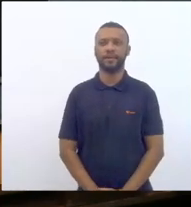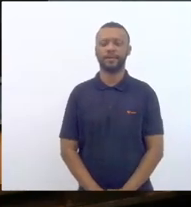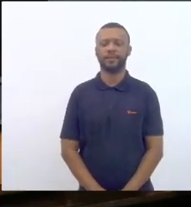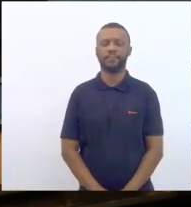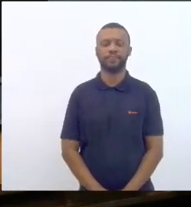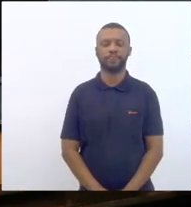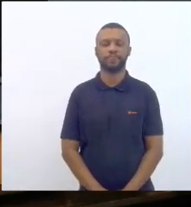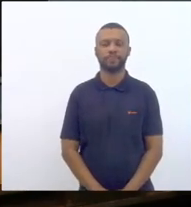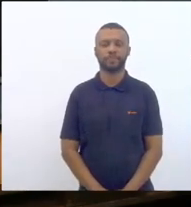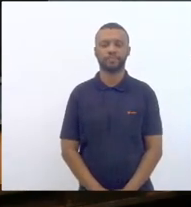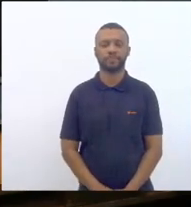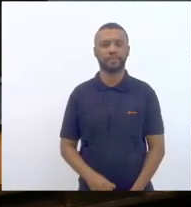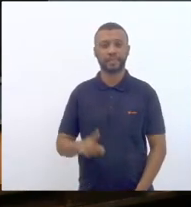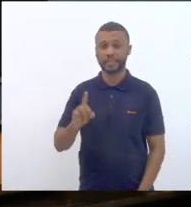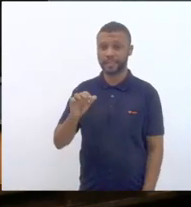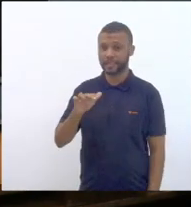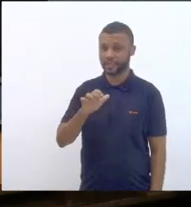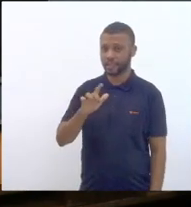Daniel Librelon.